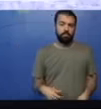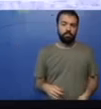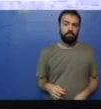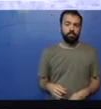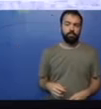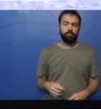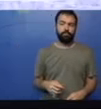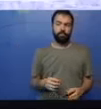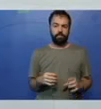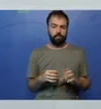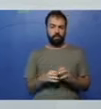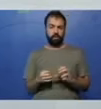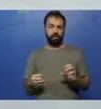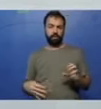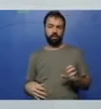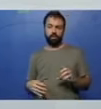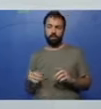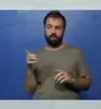categorias de Linneu.